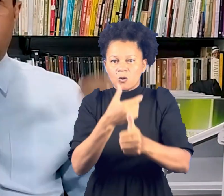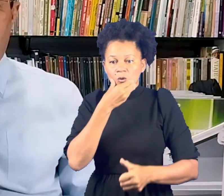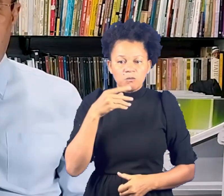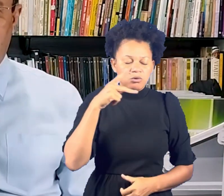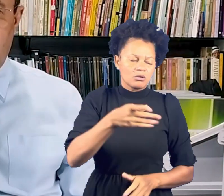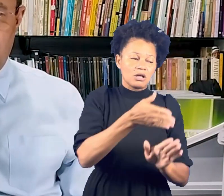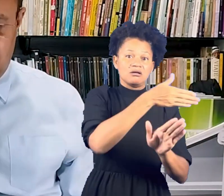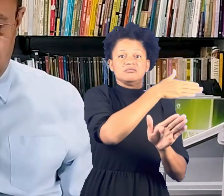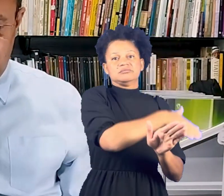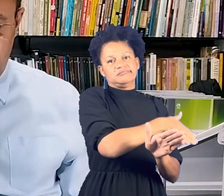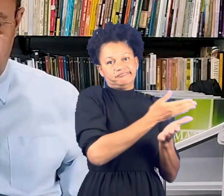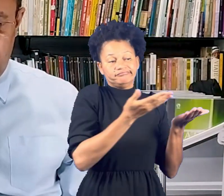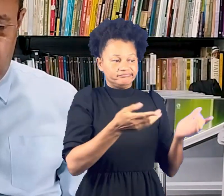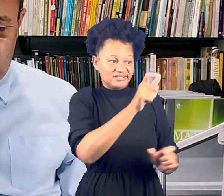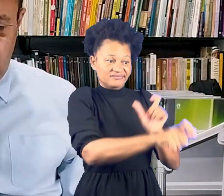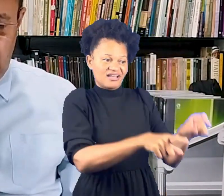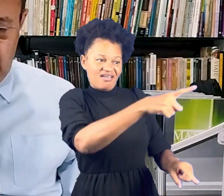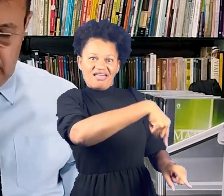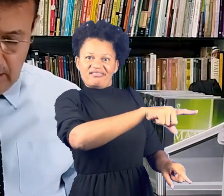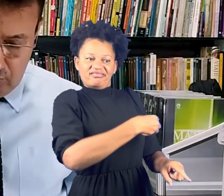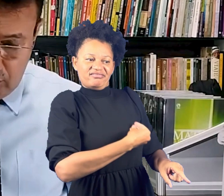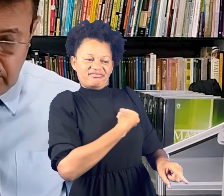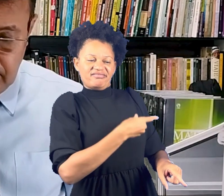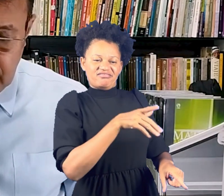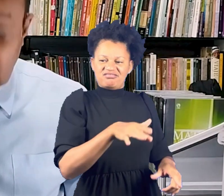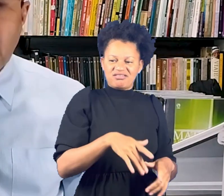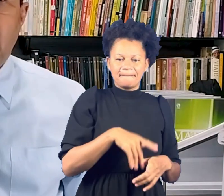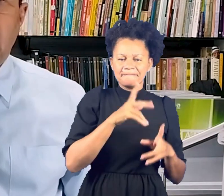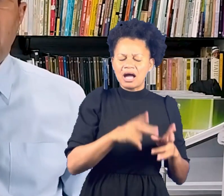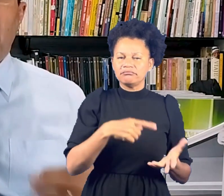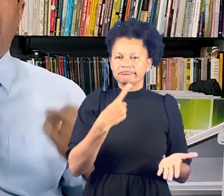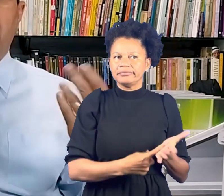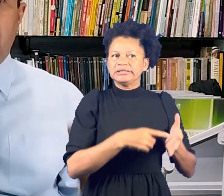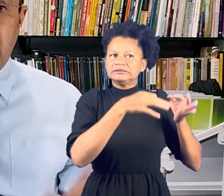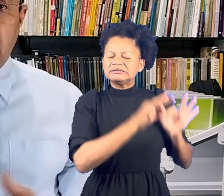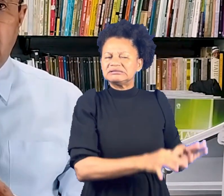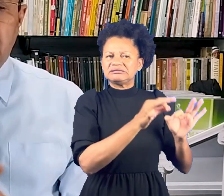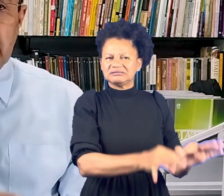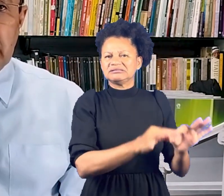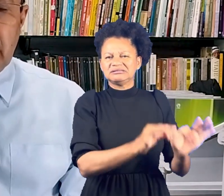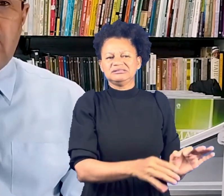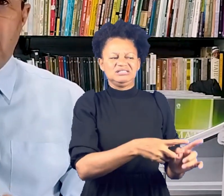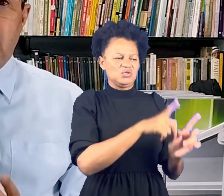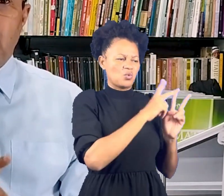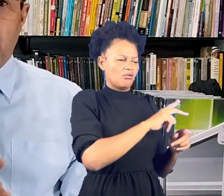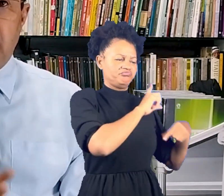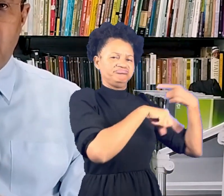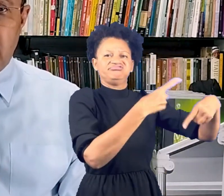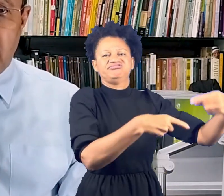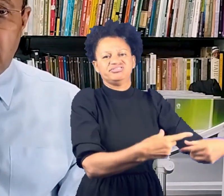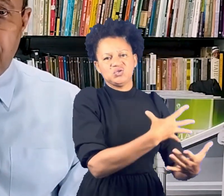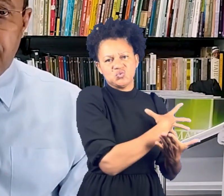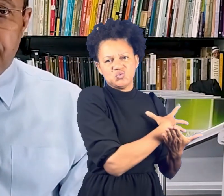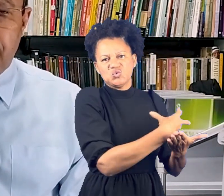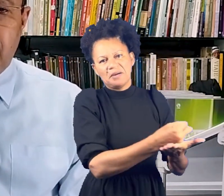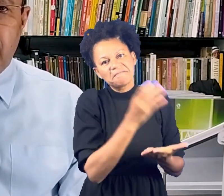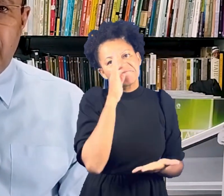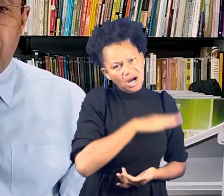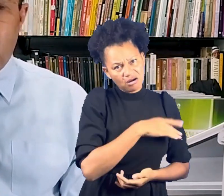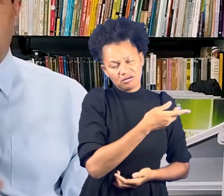perseguiram os profetas lá atrás. Então, eles agora só estão confirmando aquilo que seus pais